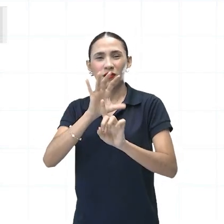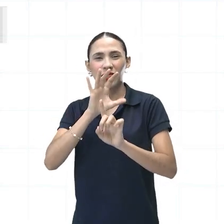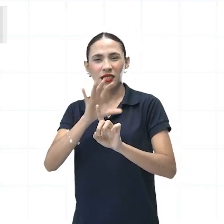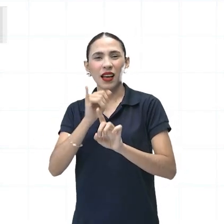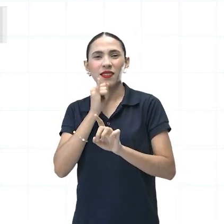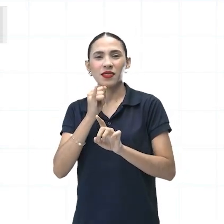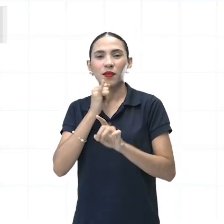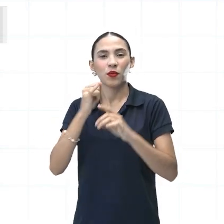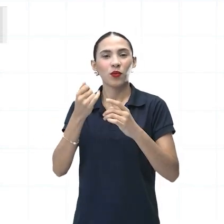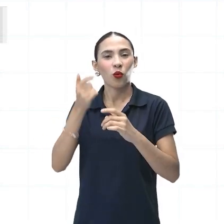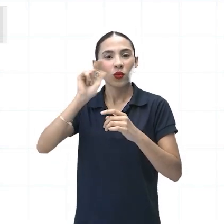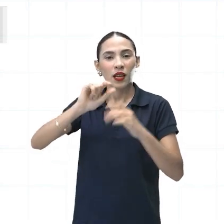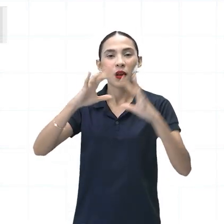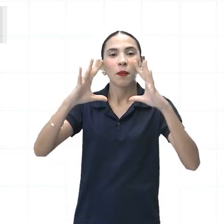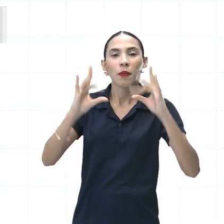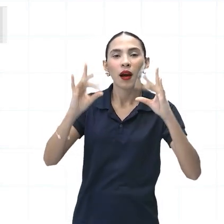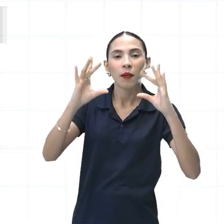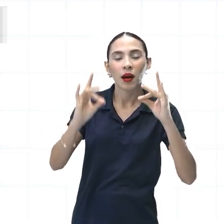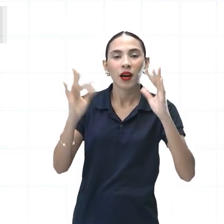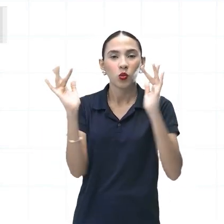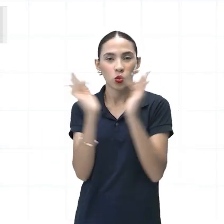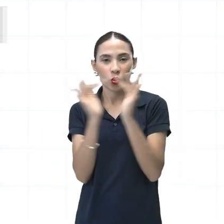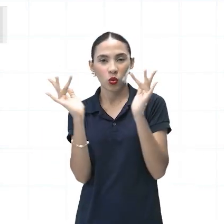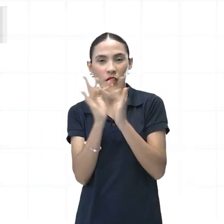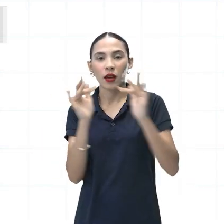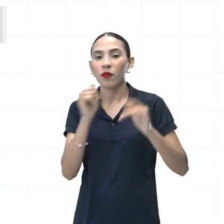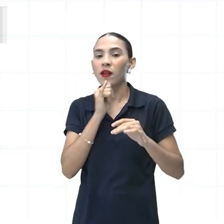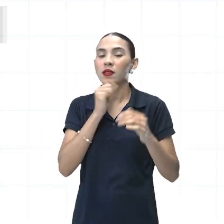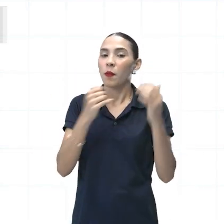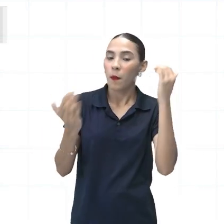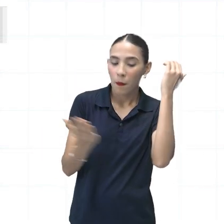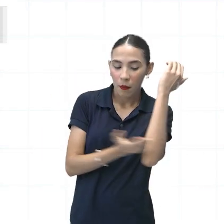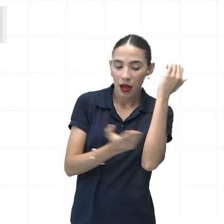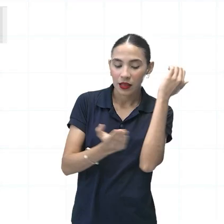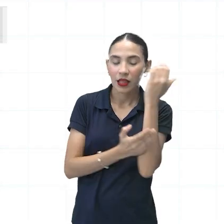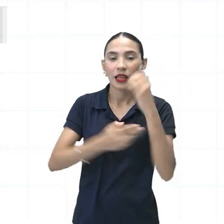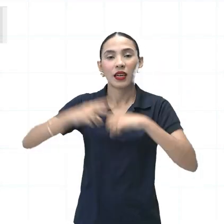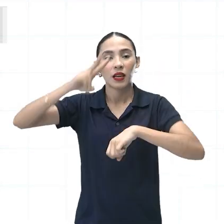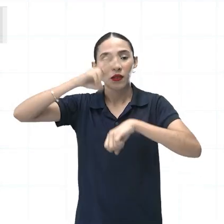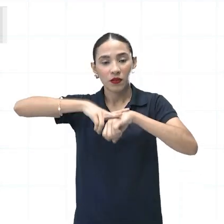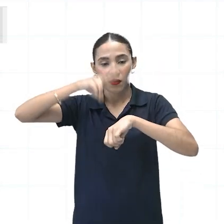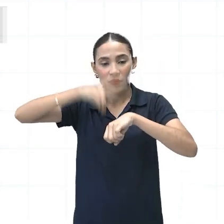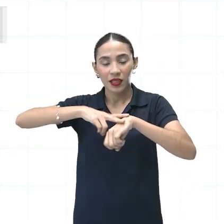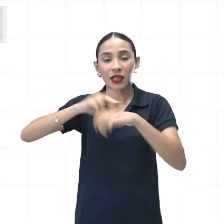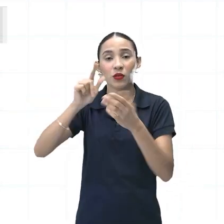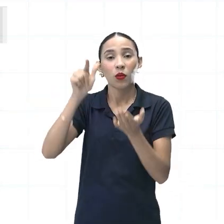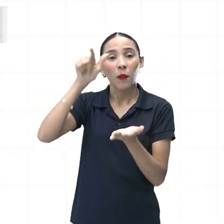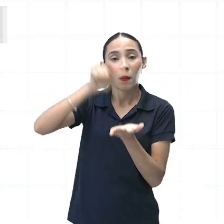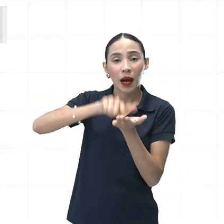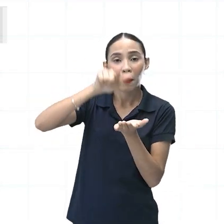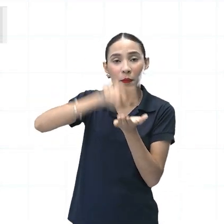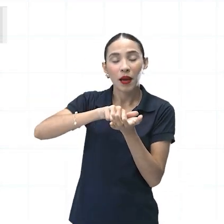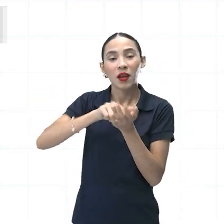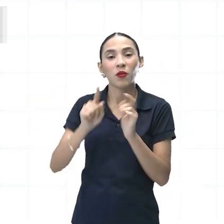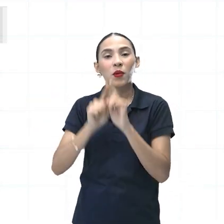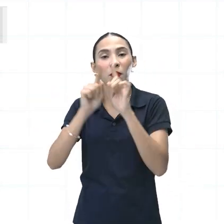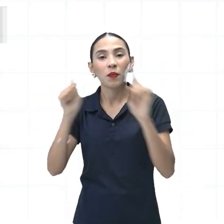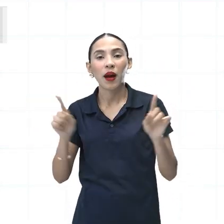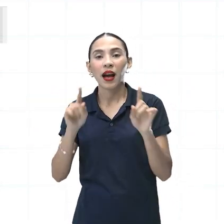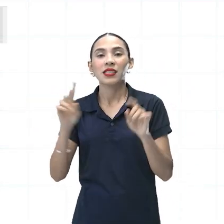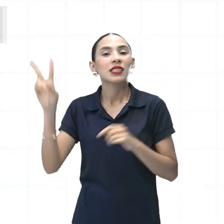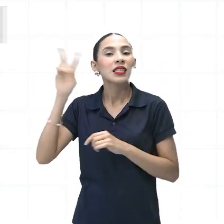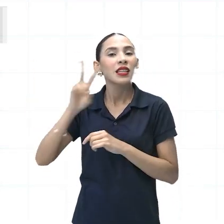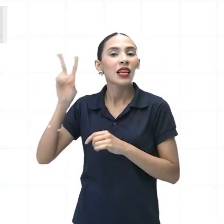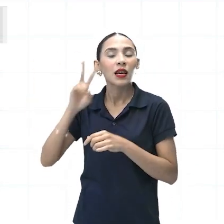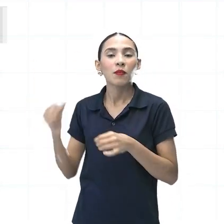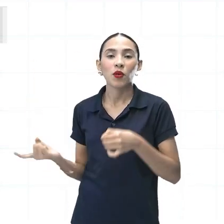sensação tátil no espectador, como pedaço de madeira, pedaço de vidro, pedaço de jornal, mas eles